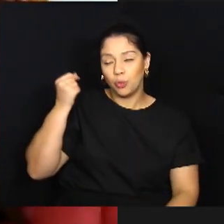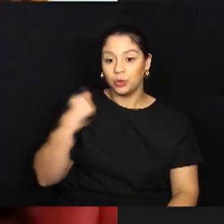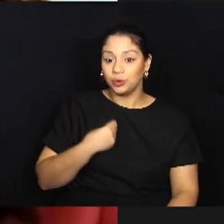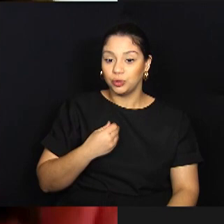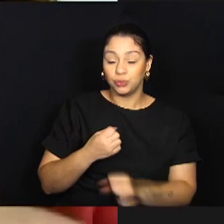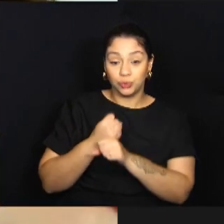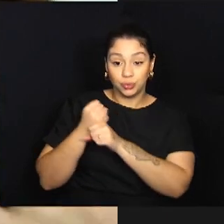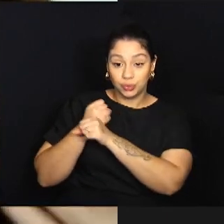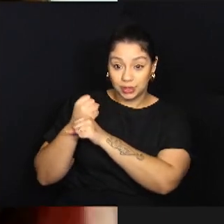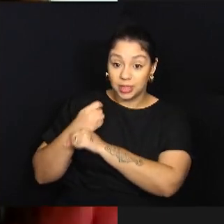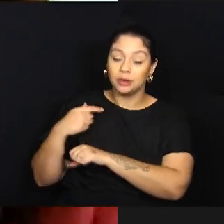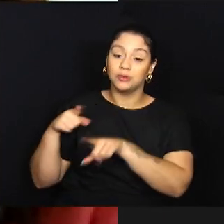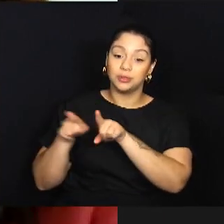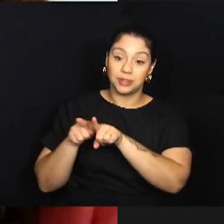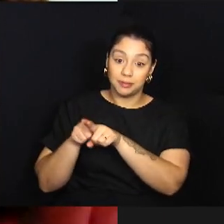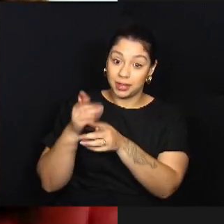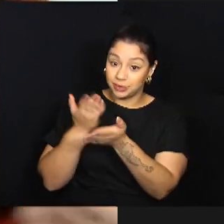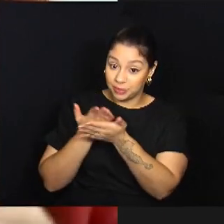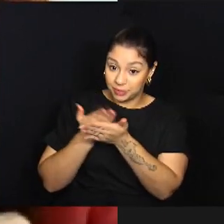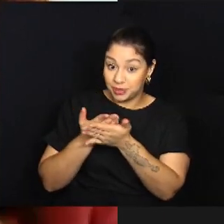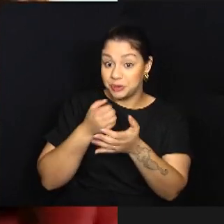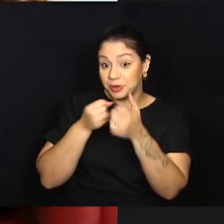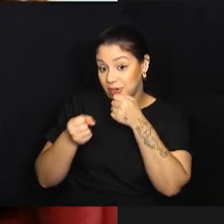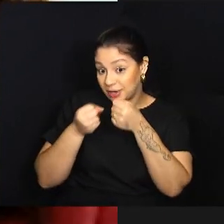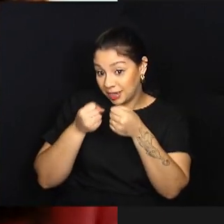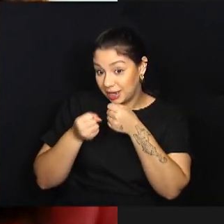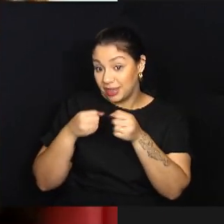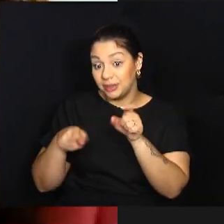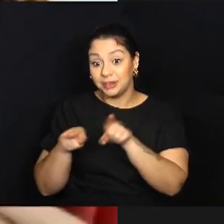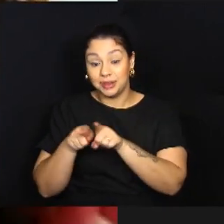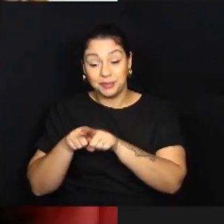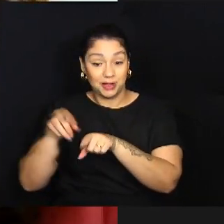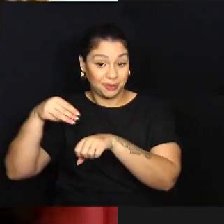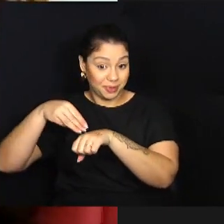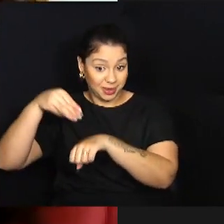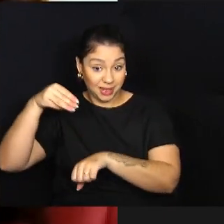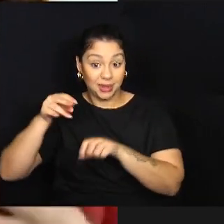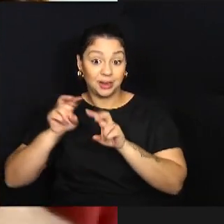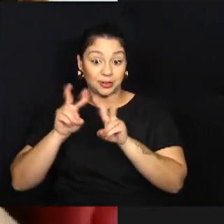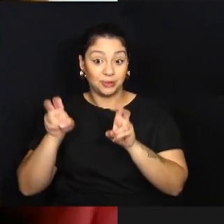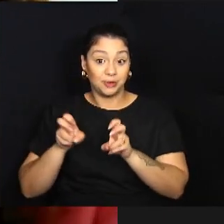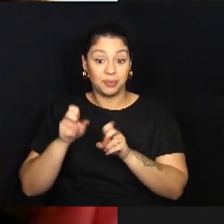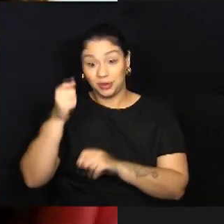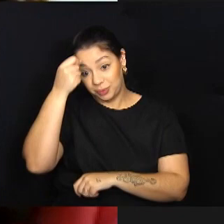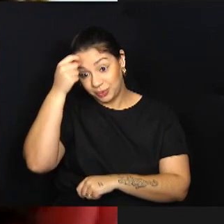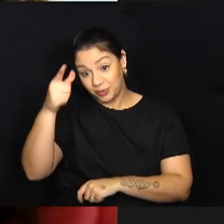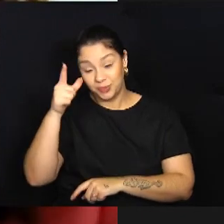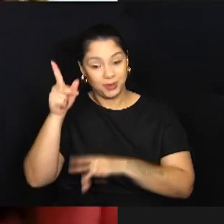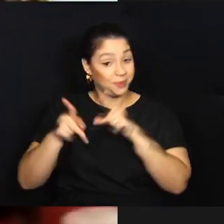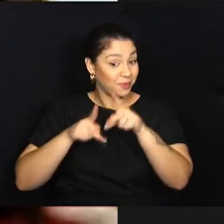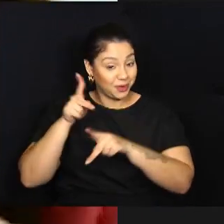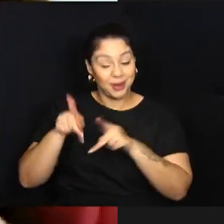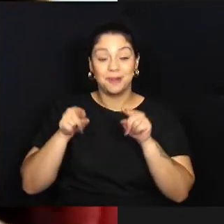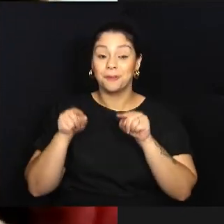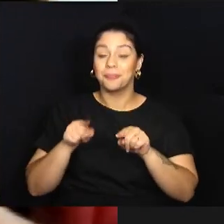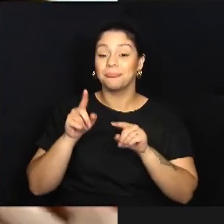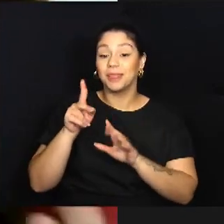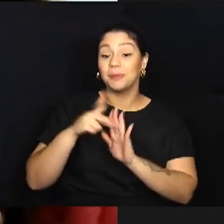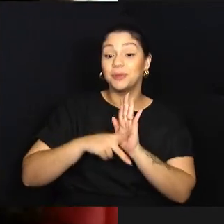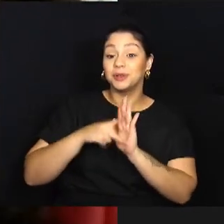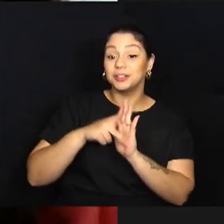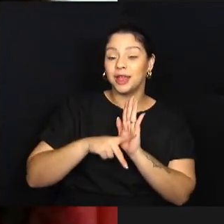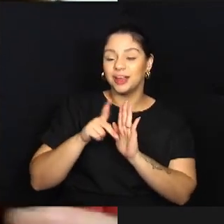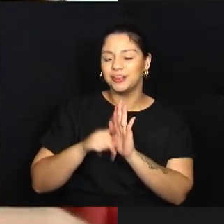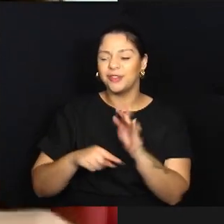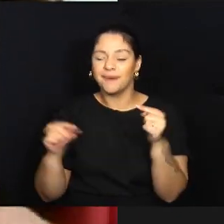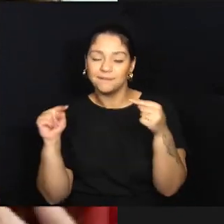fiz jornalismo e estudei bastante no mestrado sobre cultura popular. Então, eu acho que esse projeto é um jeito de aliar um